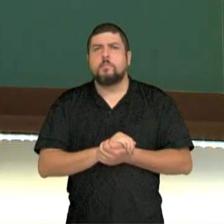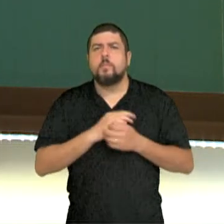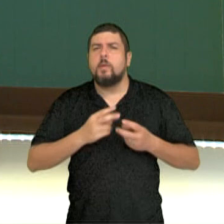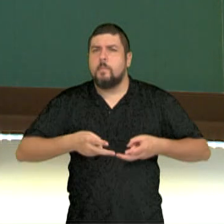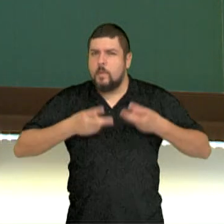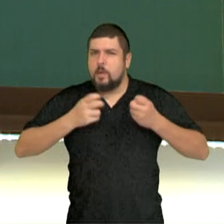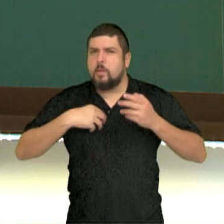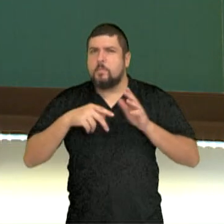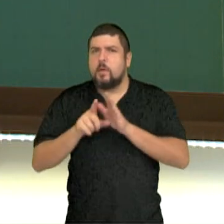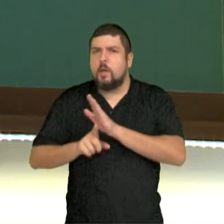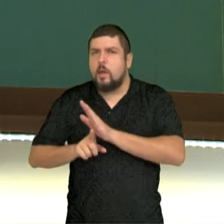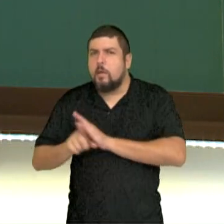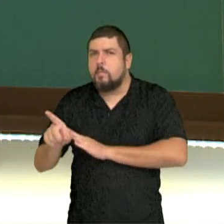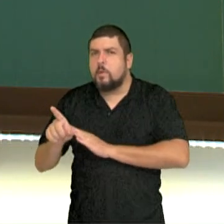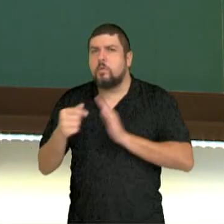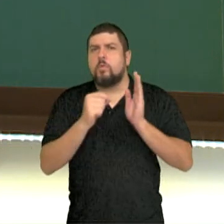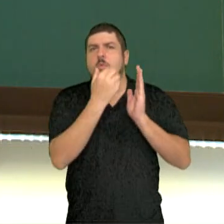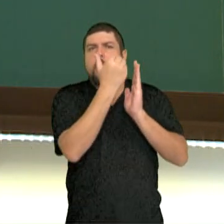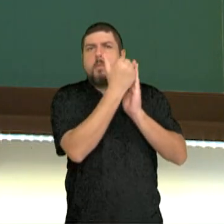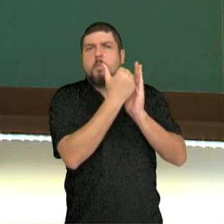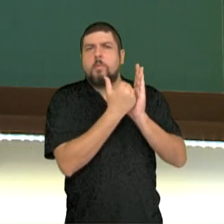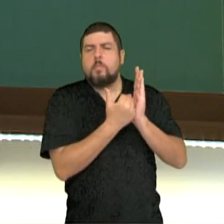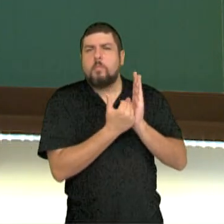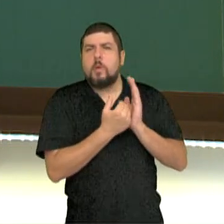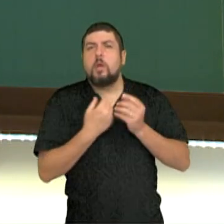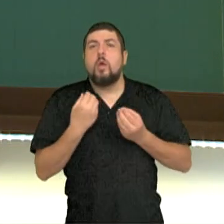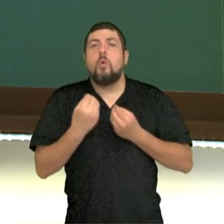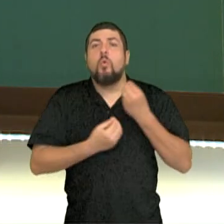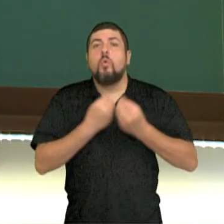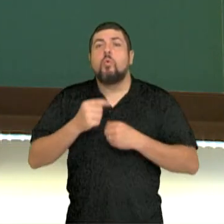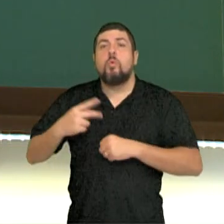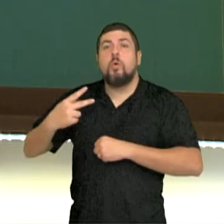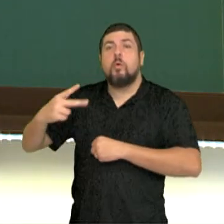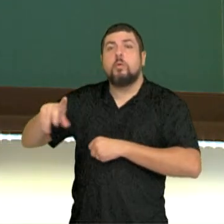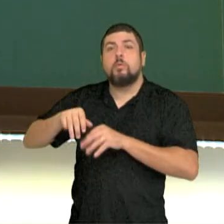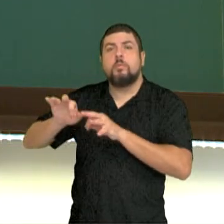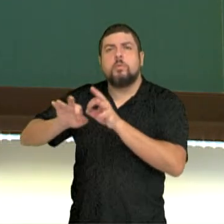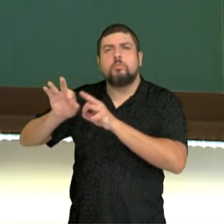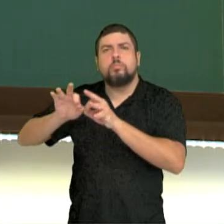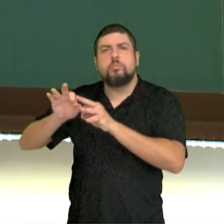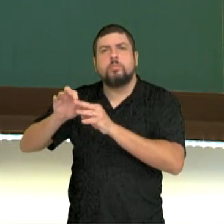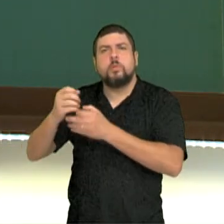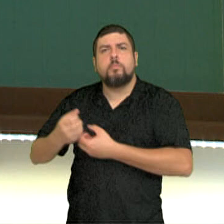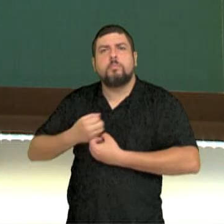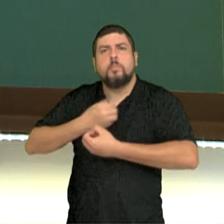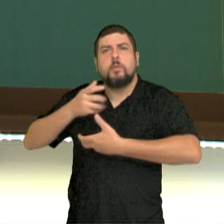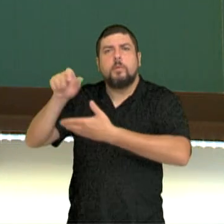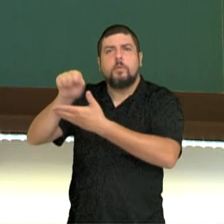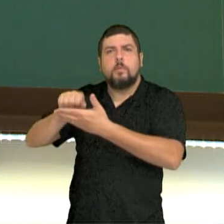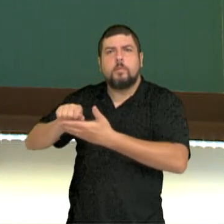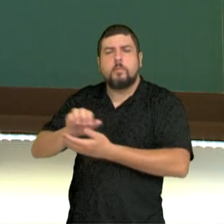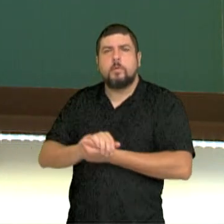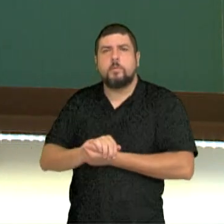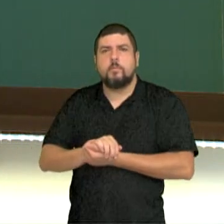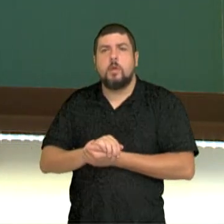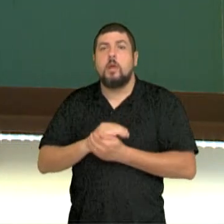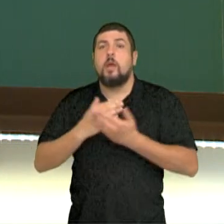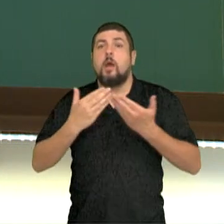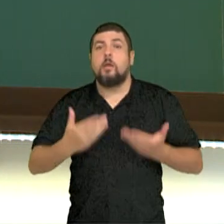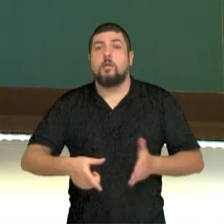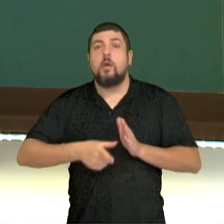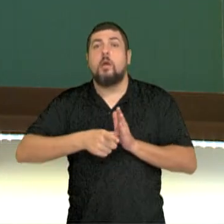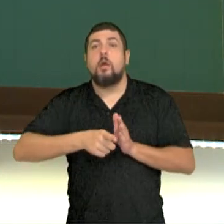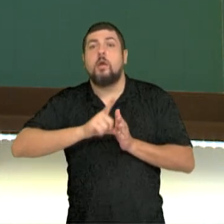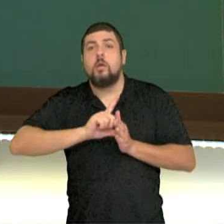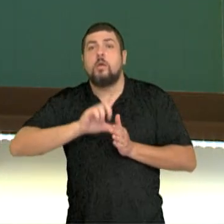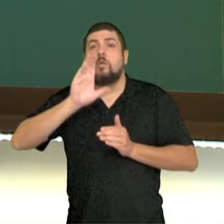ali para a questão da preparação da poesia dele. Então, ele já tinha pensado nessas perguntas. Ele já tinha se organizado para